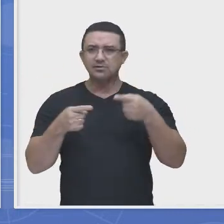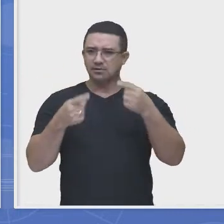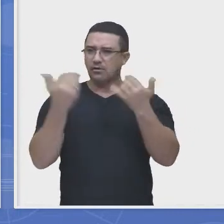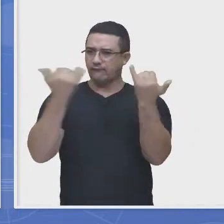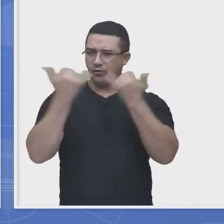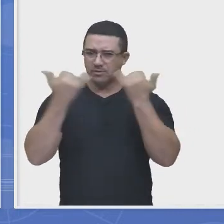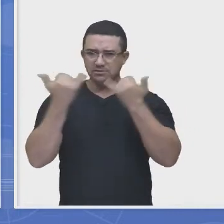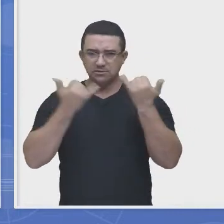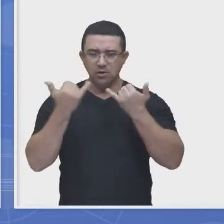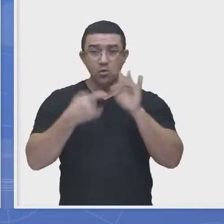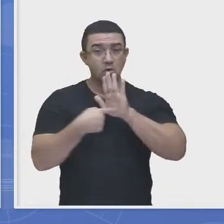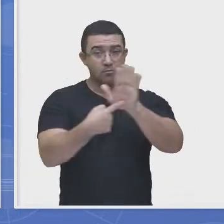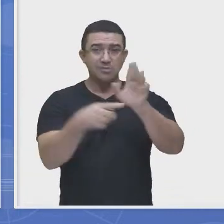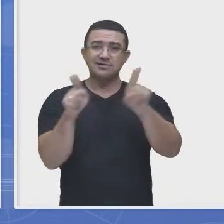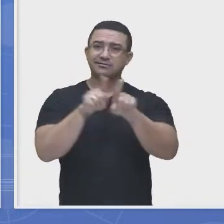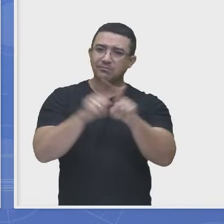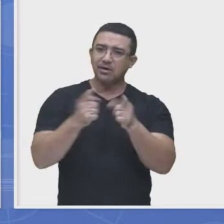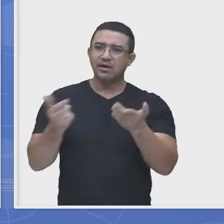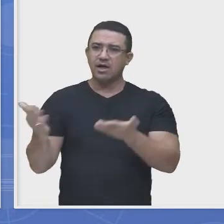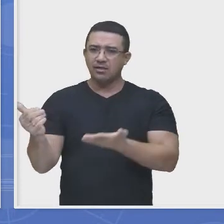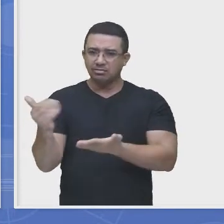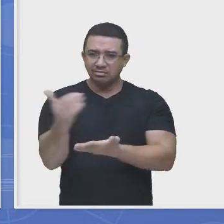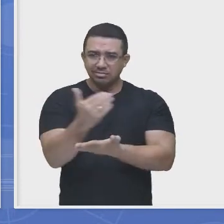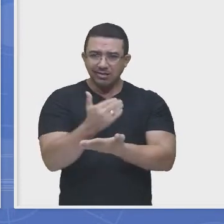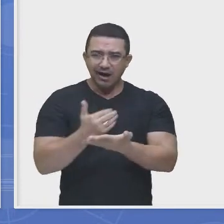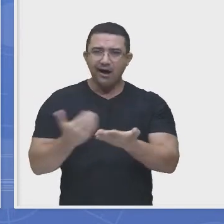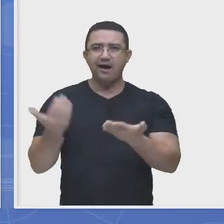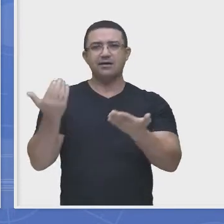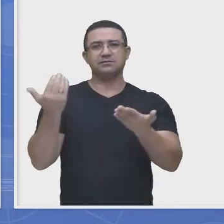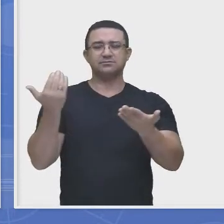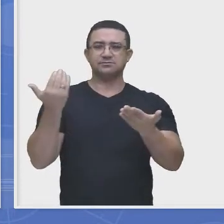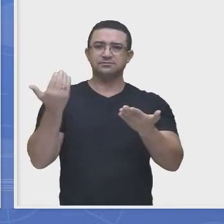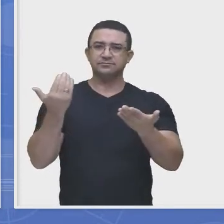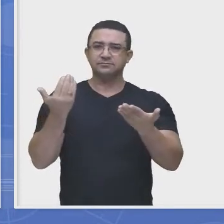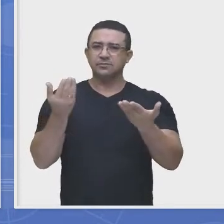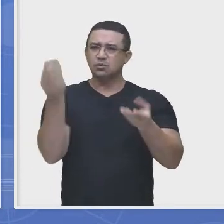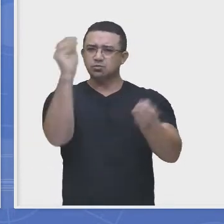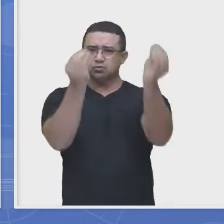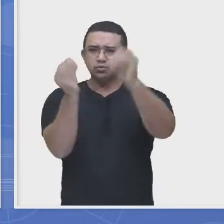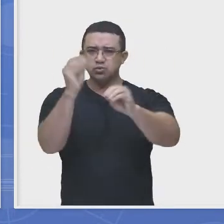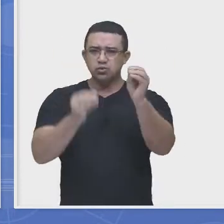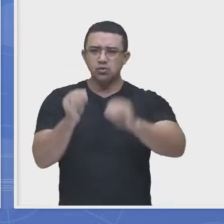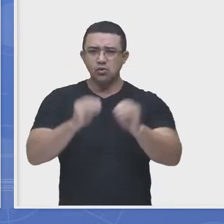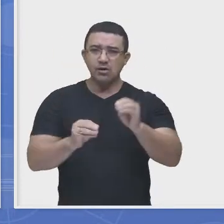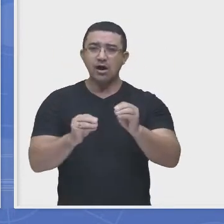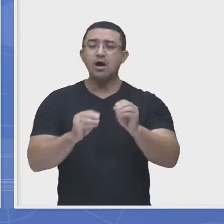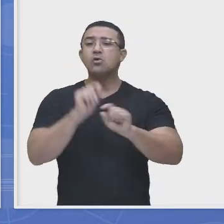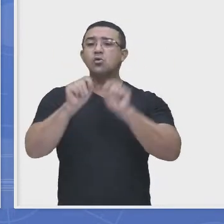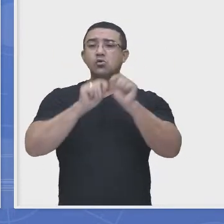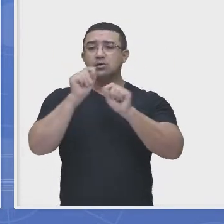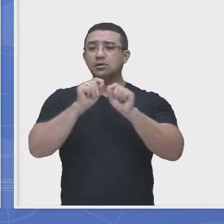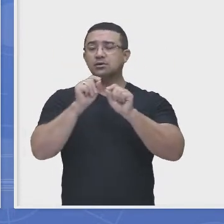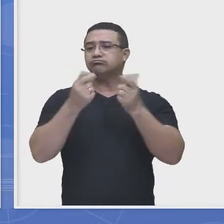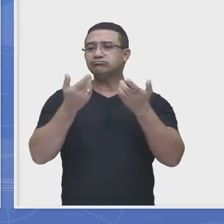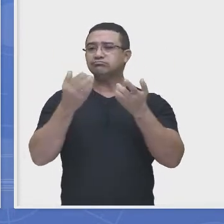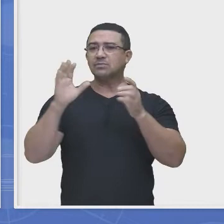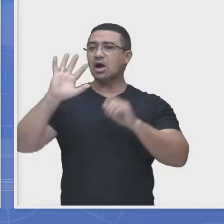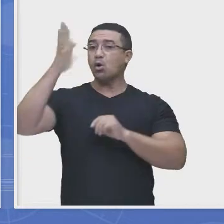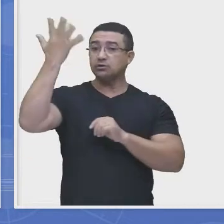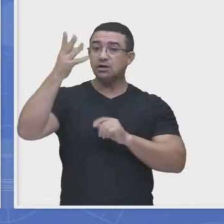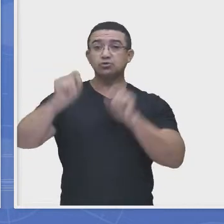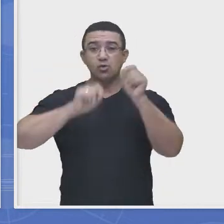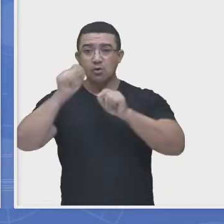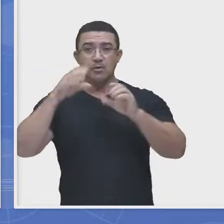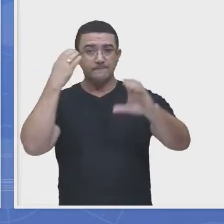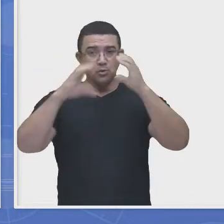informação, apresentar dados, colocar situações em que aquilo ocorre, como a canção